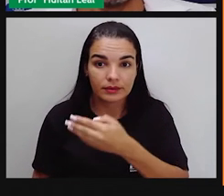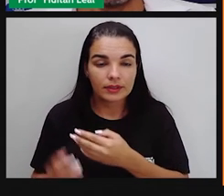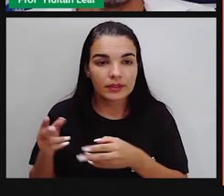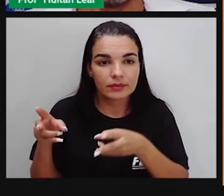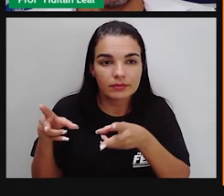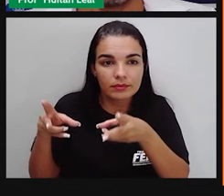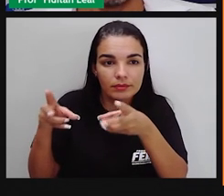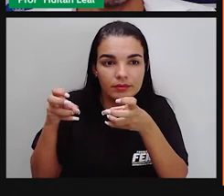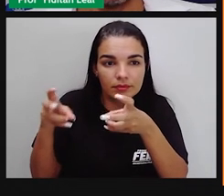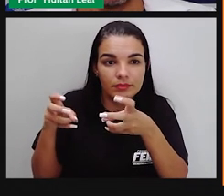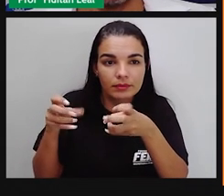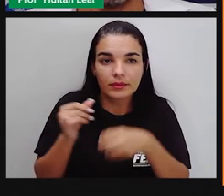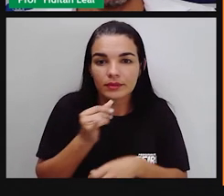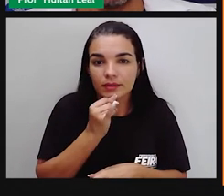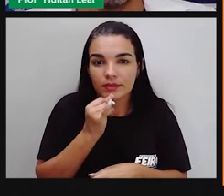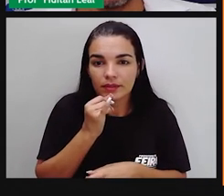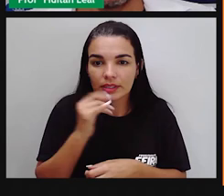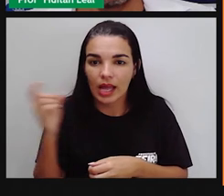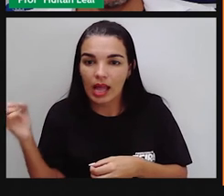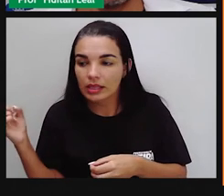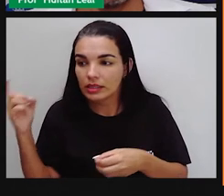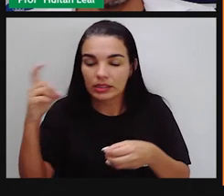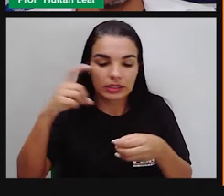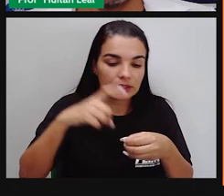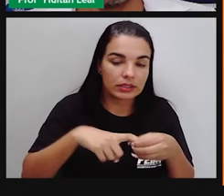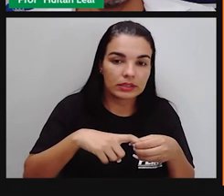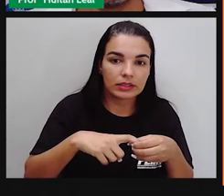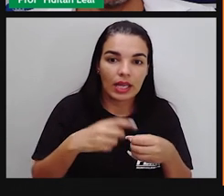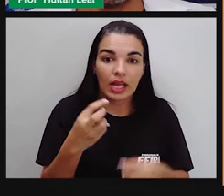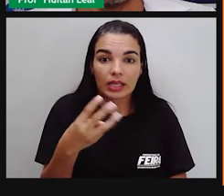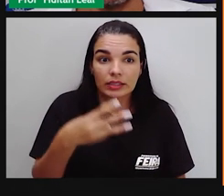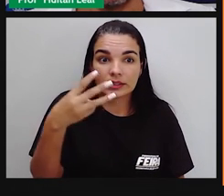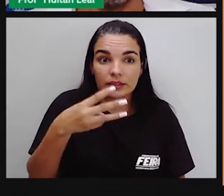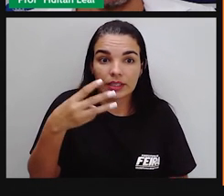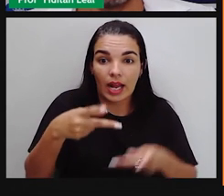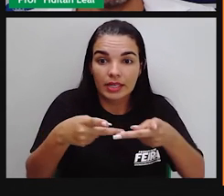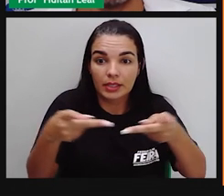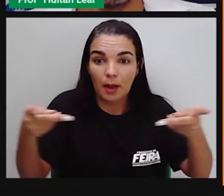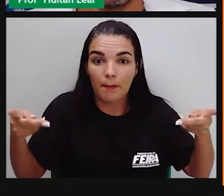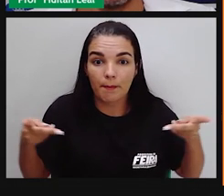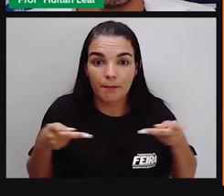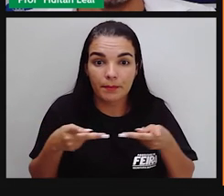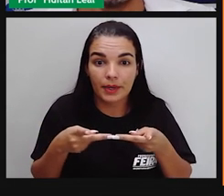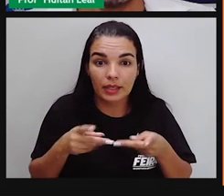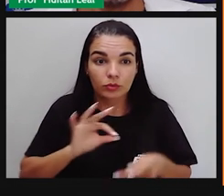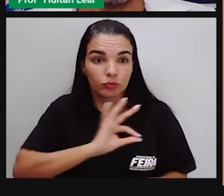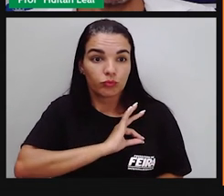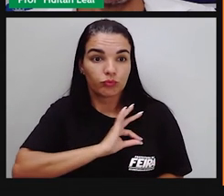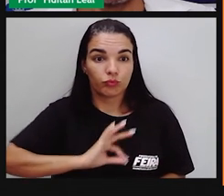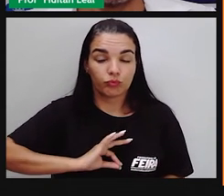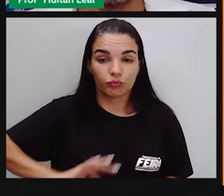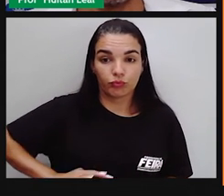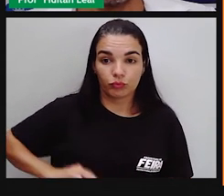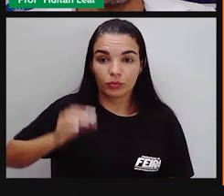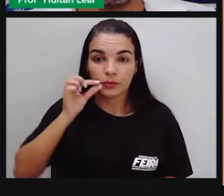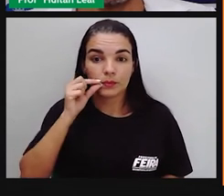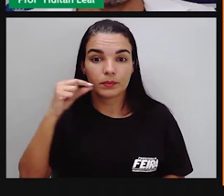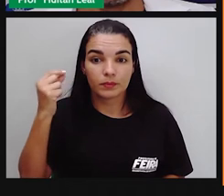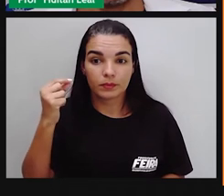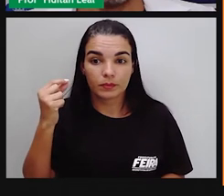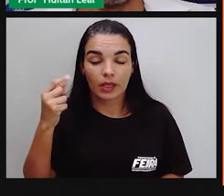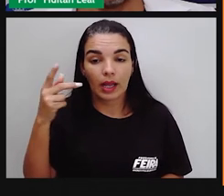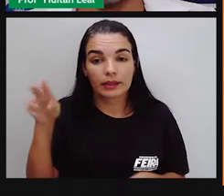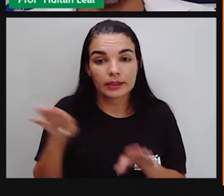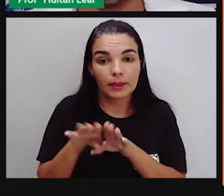trazei 3 pratos de trigo para 3 tigres tristes. Vejam que o TR, o TR, ele